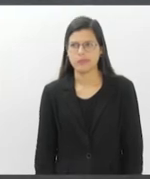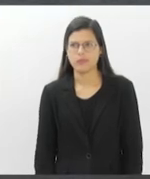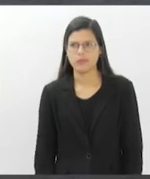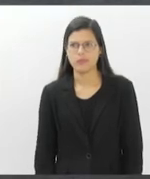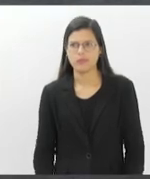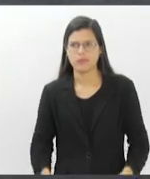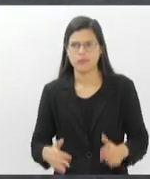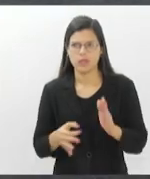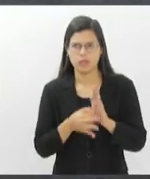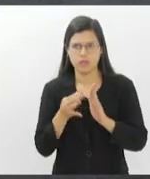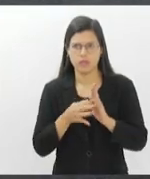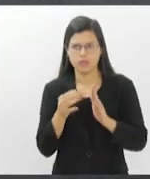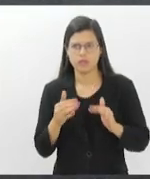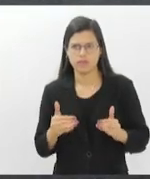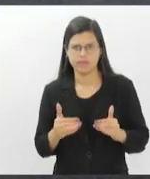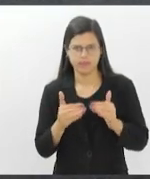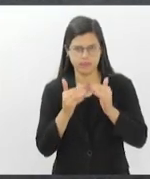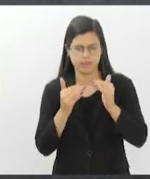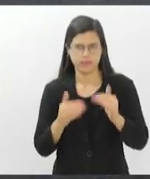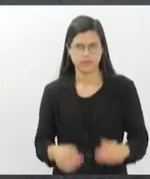Parecer favorável.